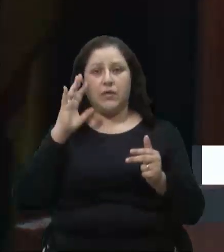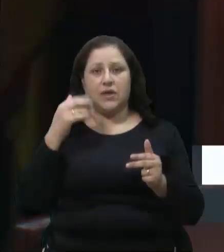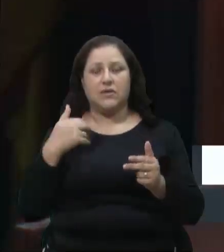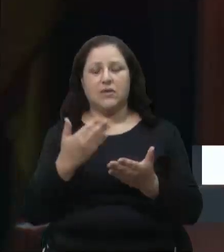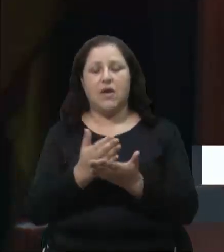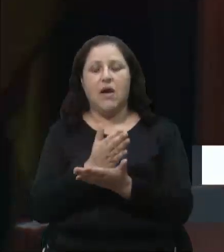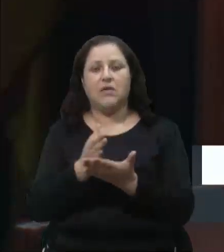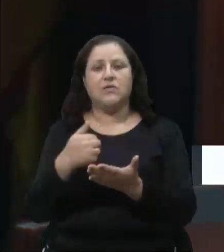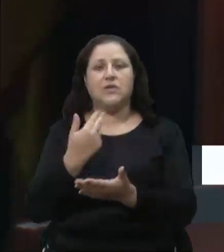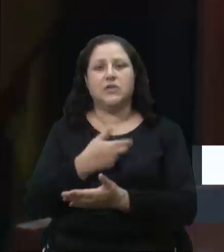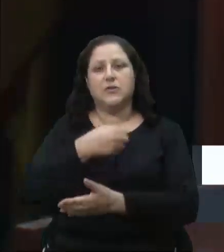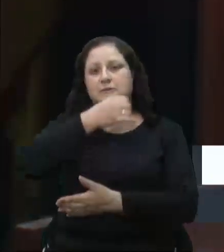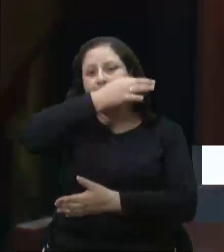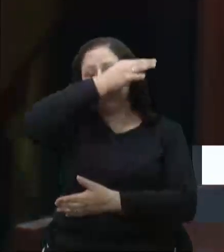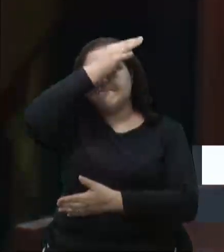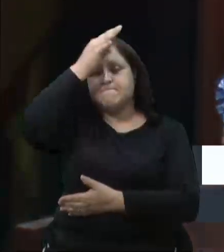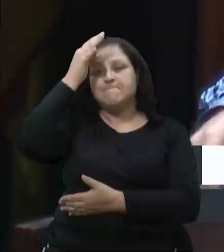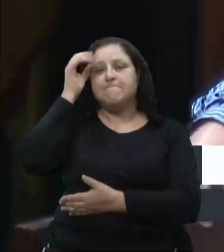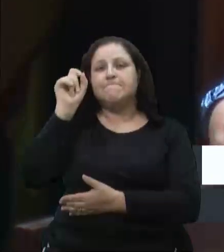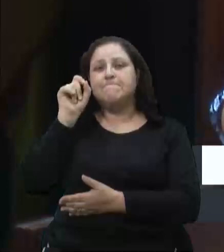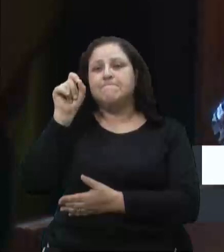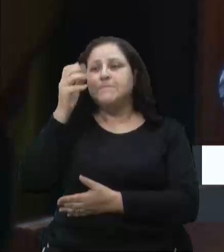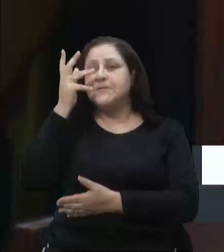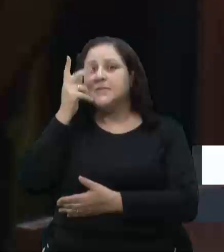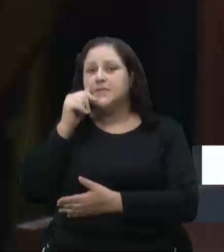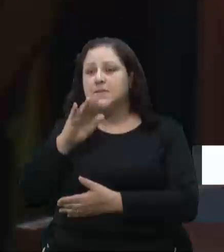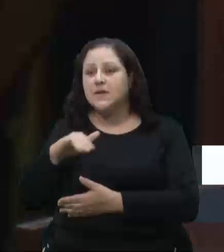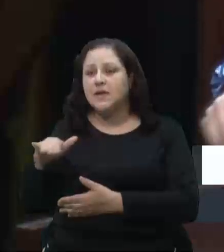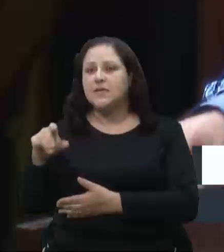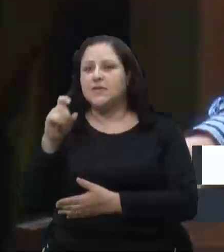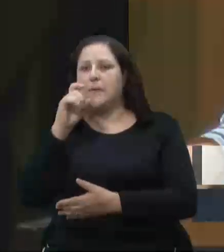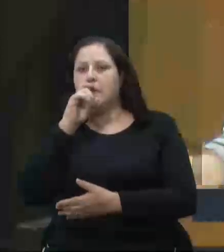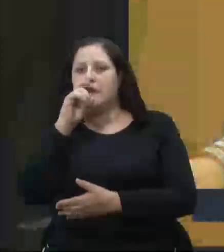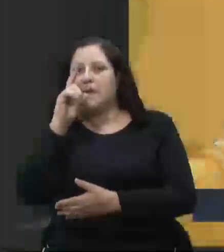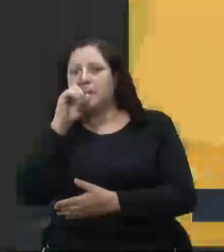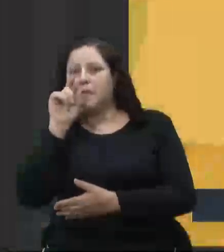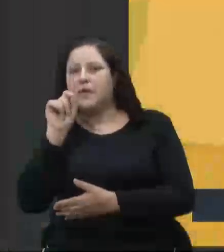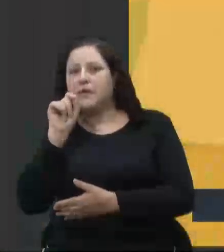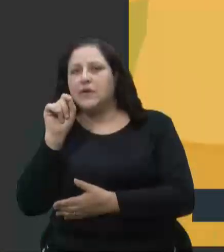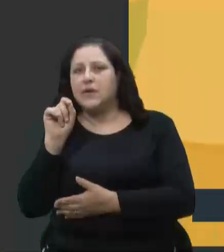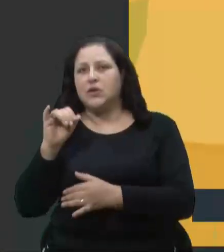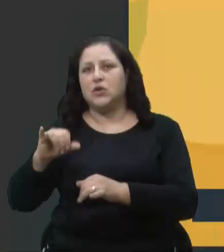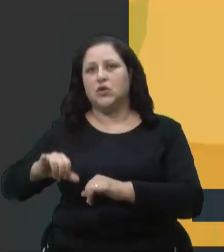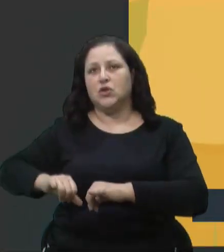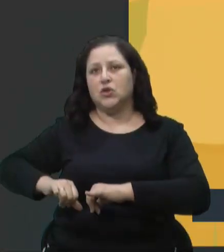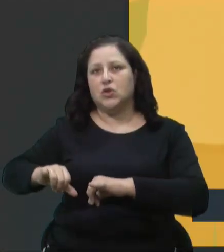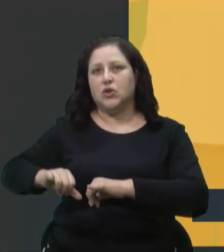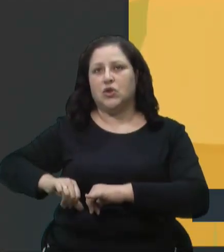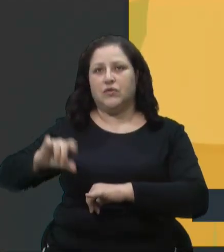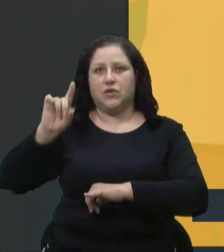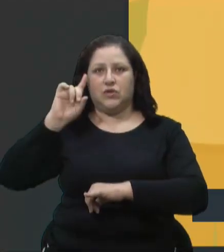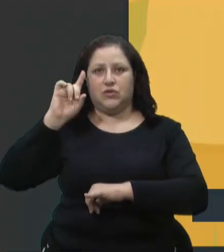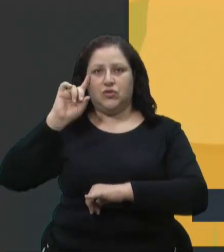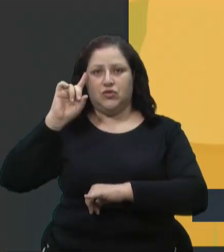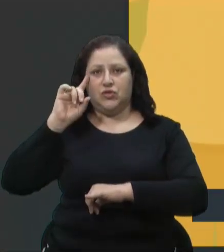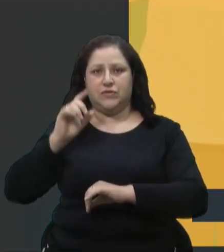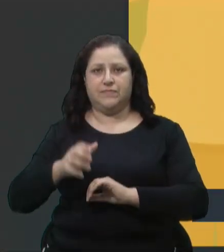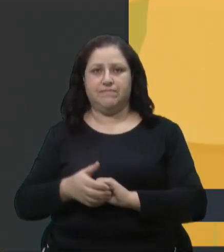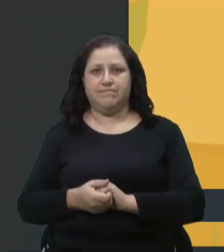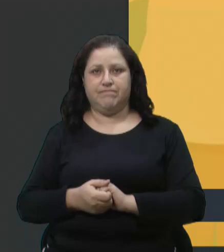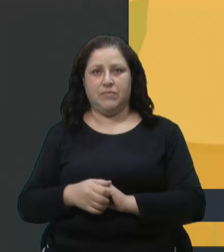noção do que essas crianças passam no dia a dia, do que esses pais passam no dia a dia. E para a gente ter uma